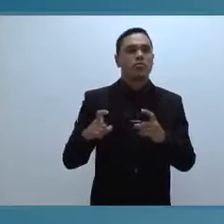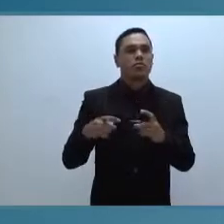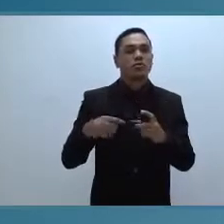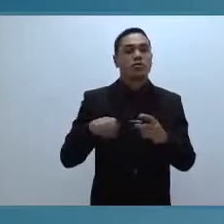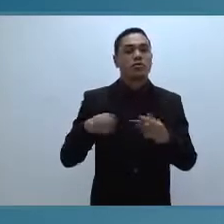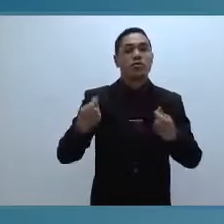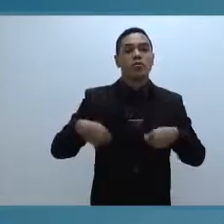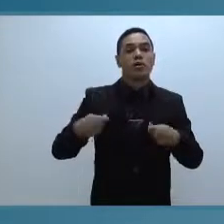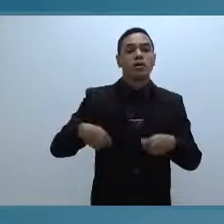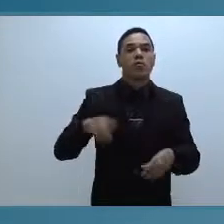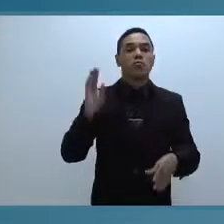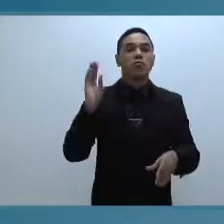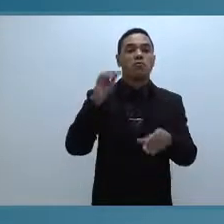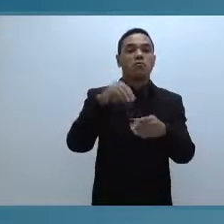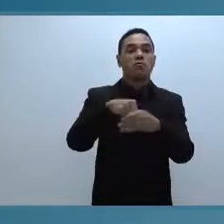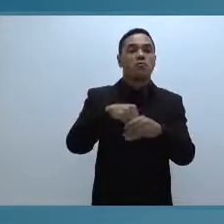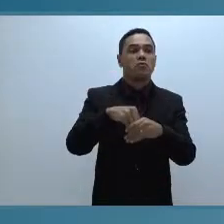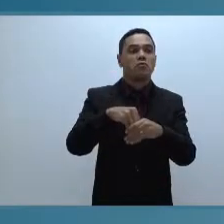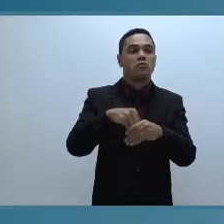voto para